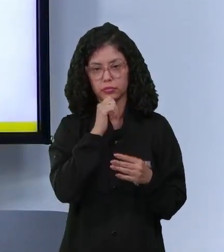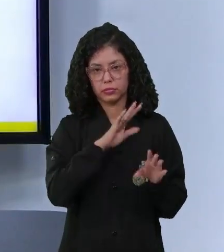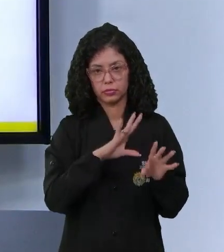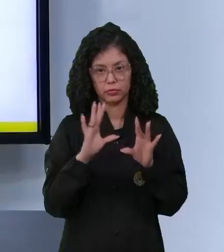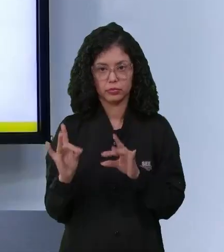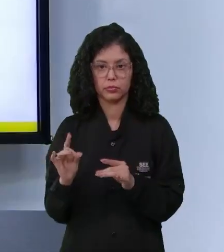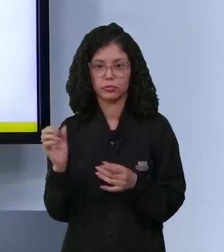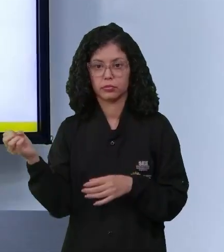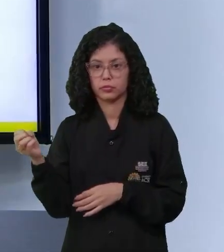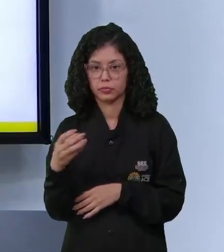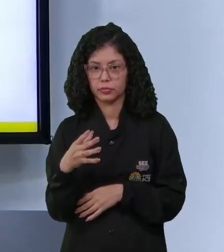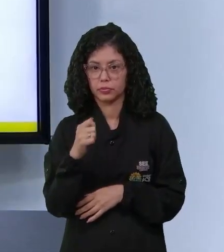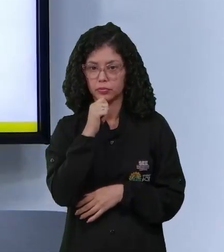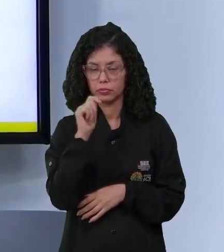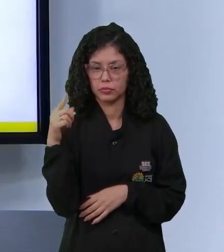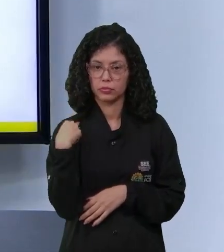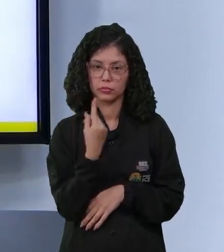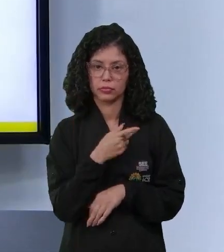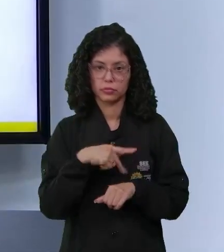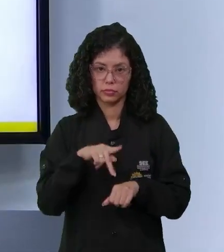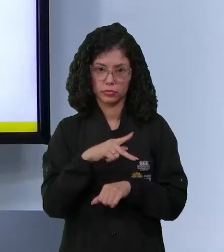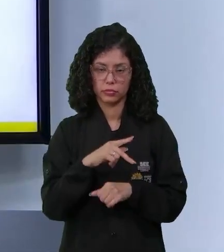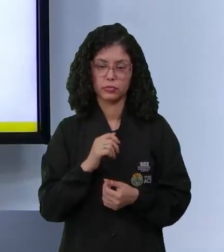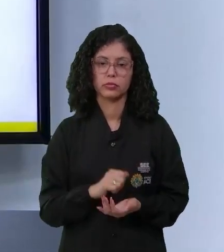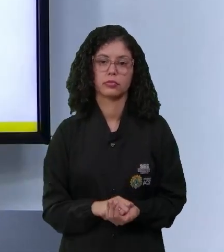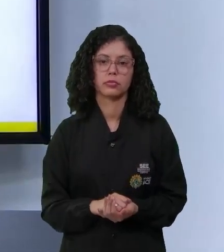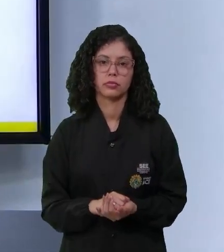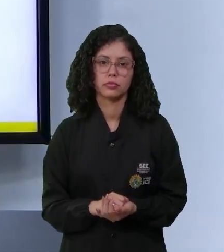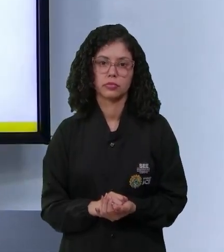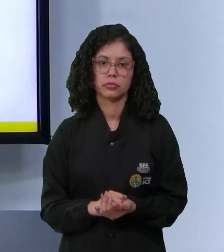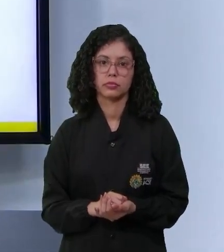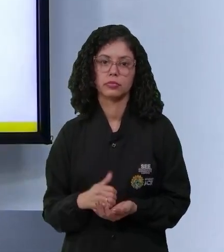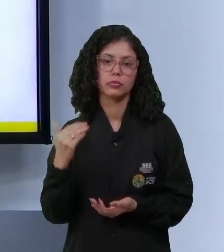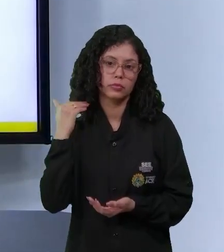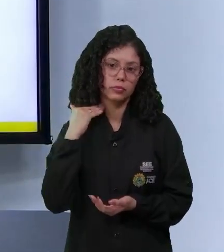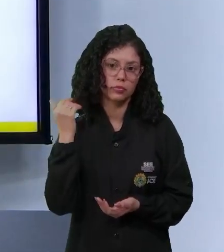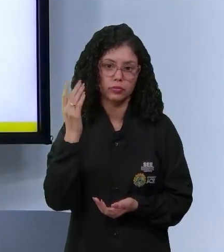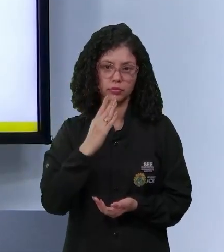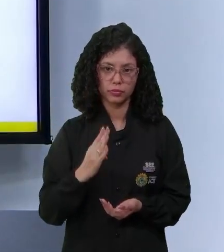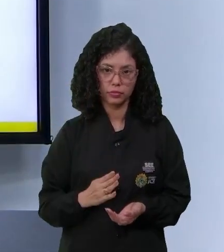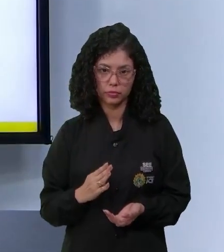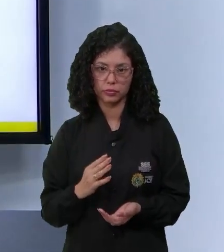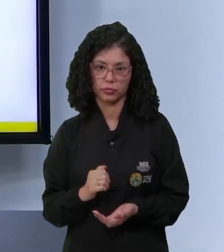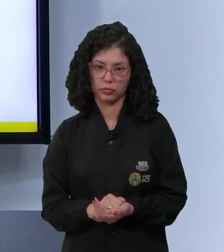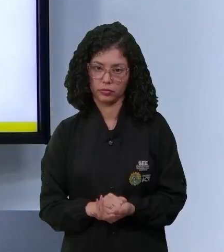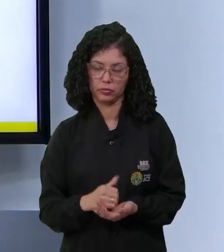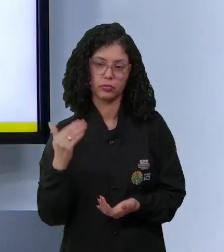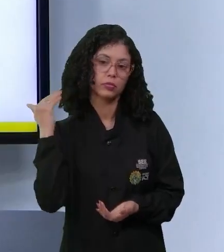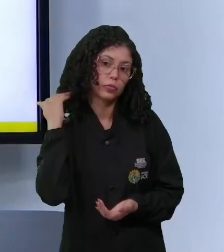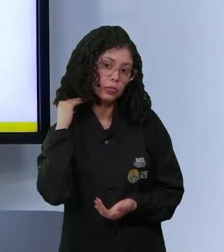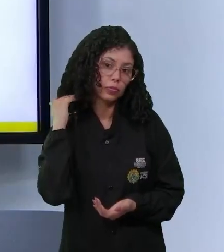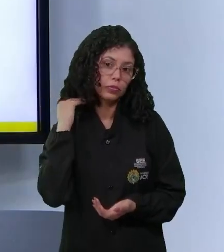trouxe inovações para o nosso país, como, por exemplo, o Banco do Brasil. O Banco do Brasil surgiu nesse